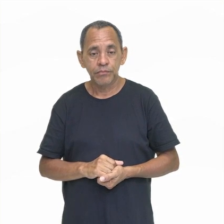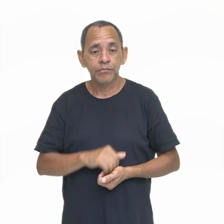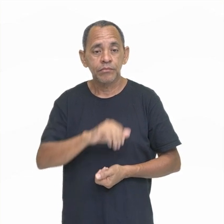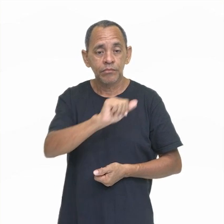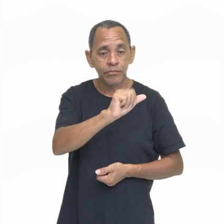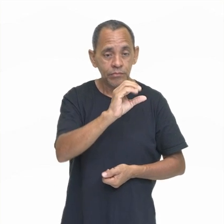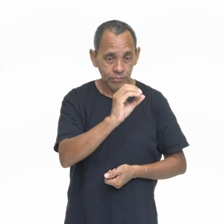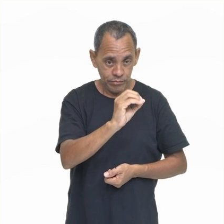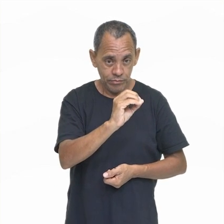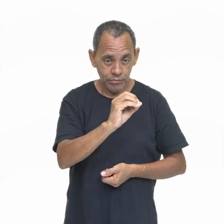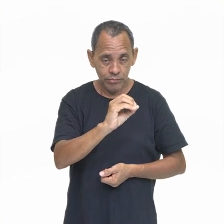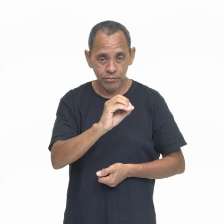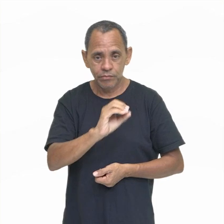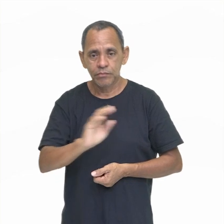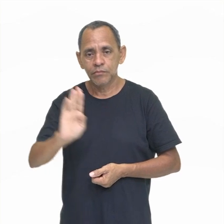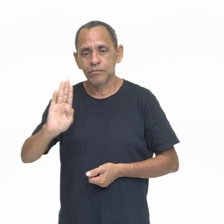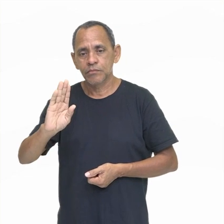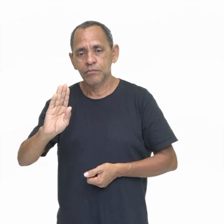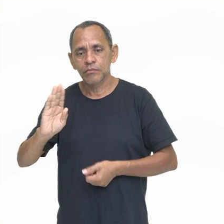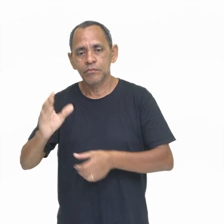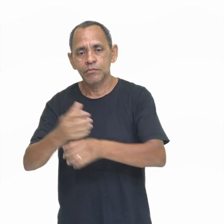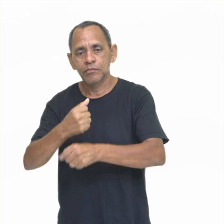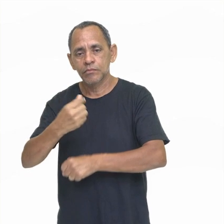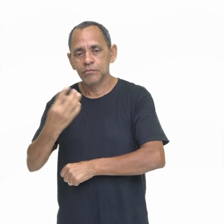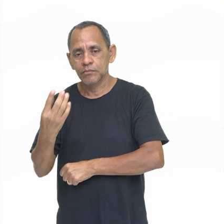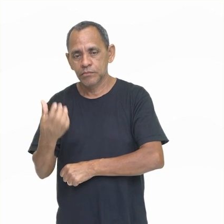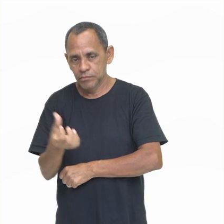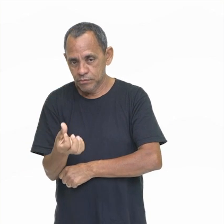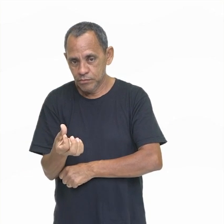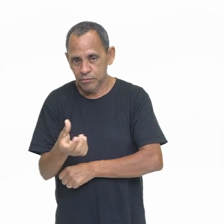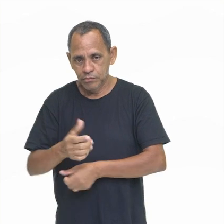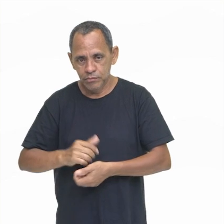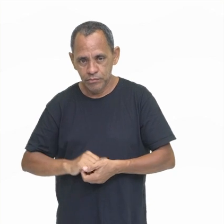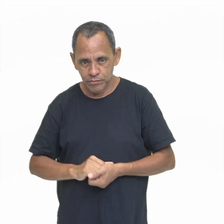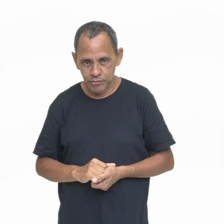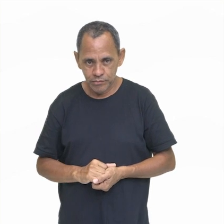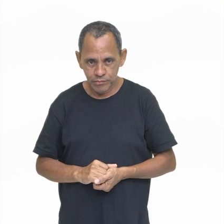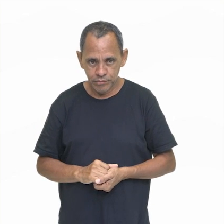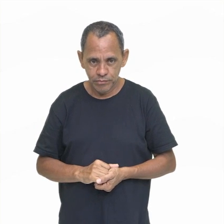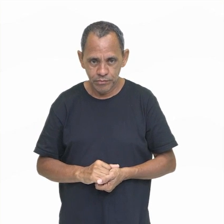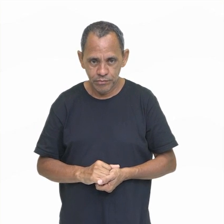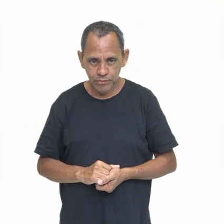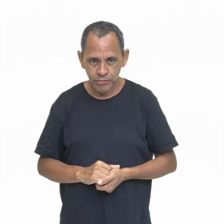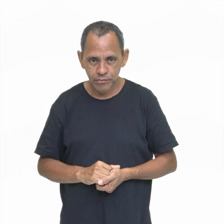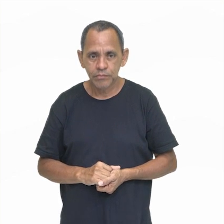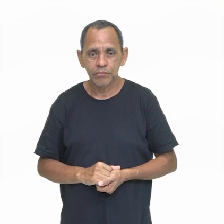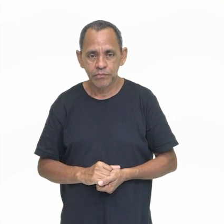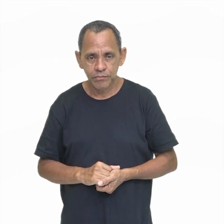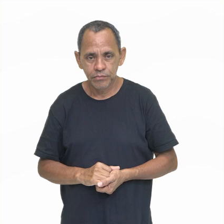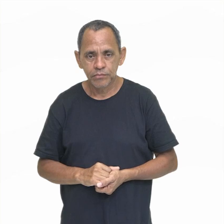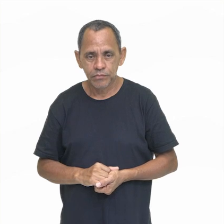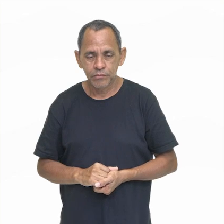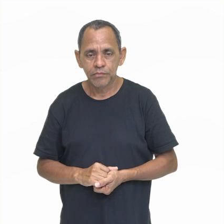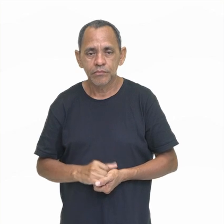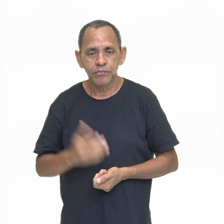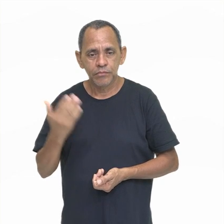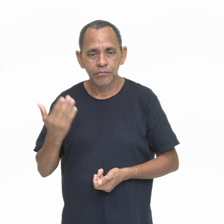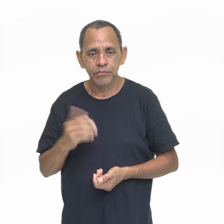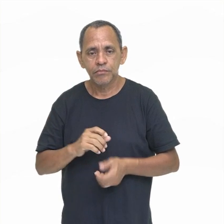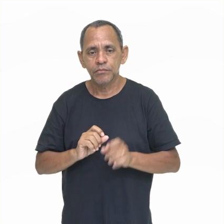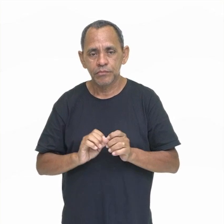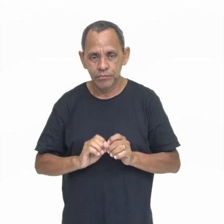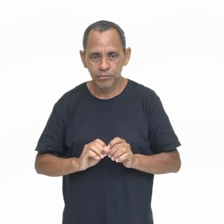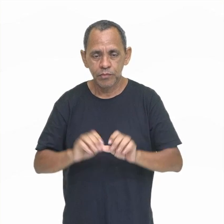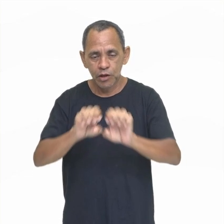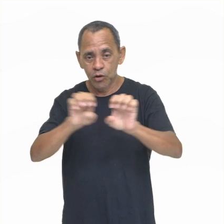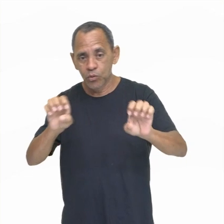né e o b é igual a 6 tá então para efeitos didático a gente vai considerar essa função constante também uma função afim tá bom